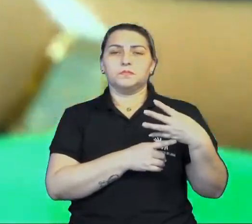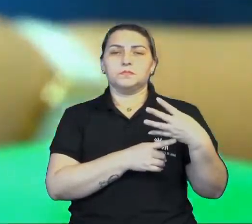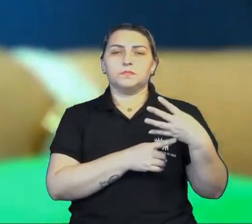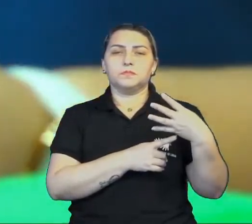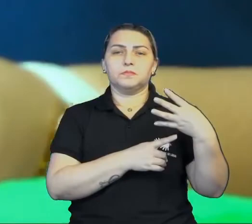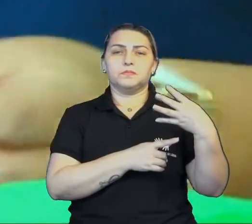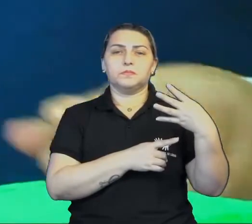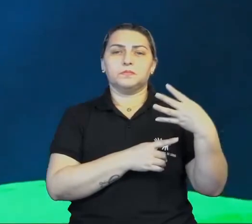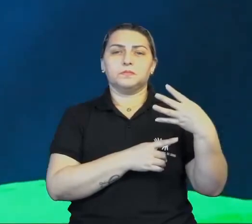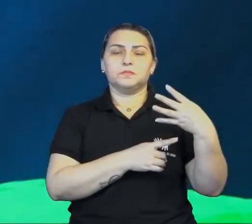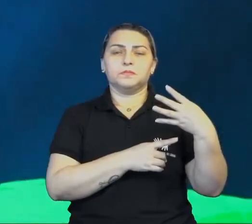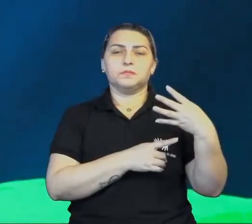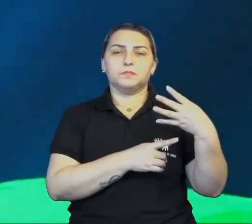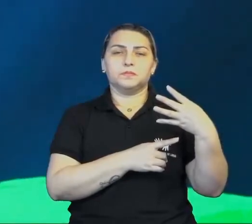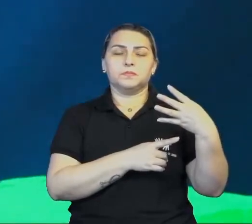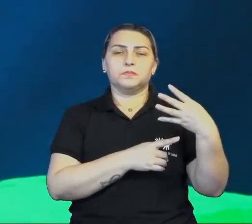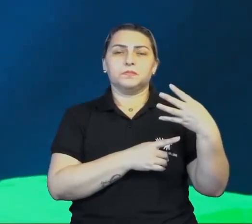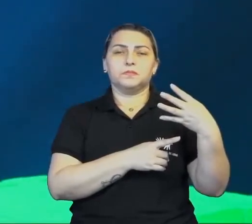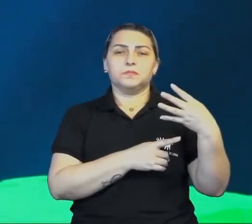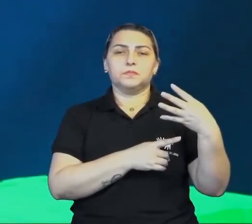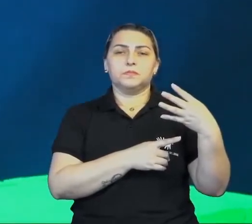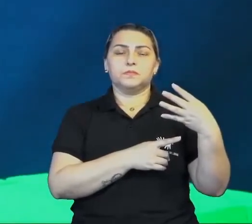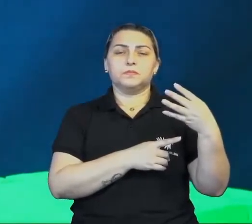o 4,